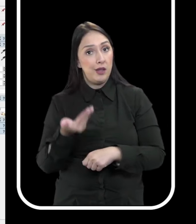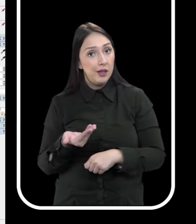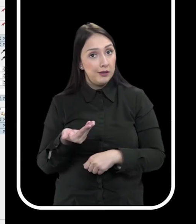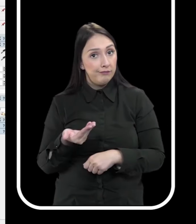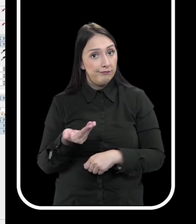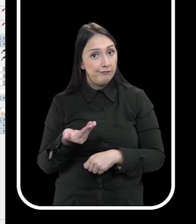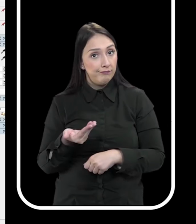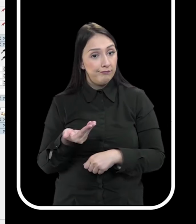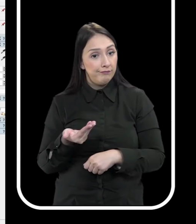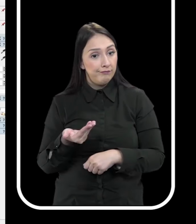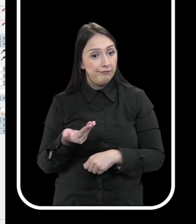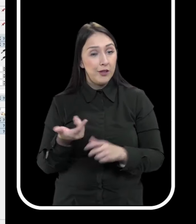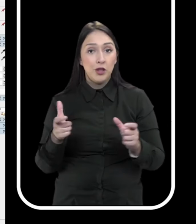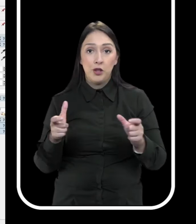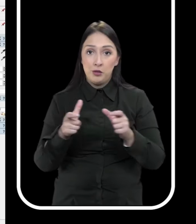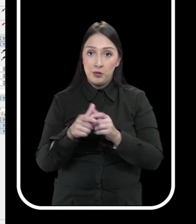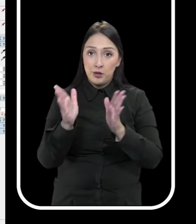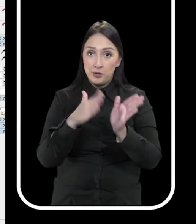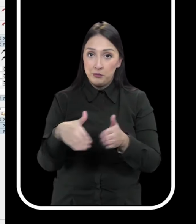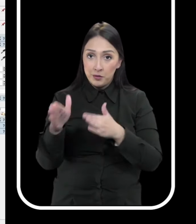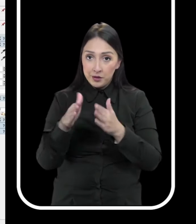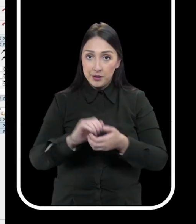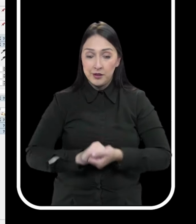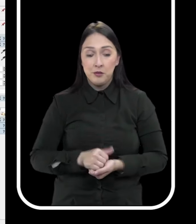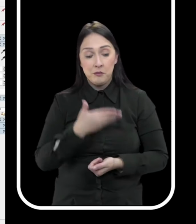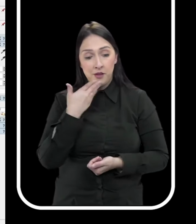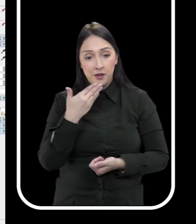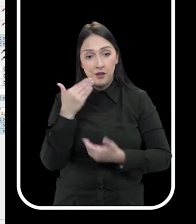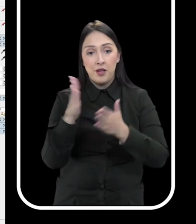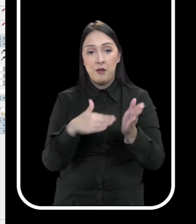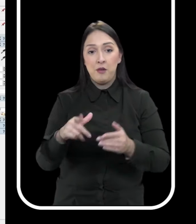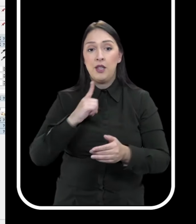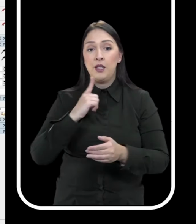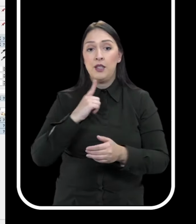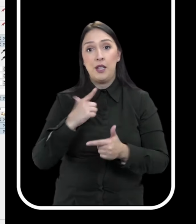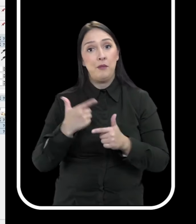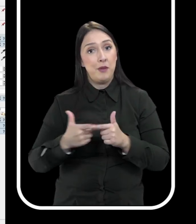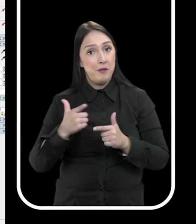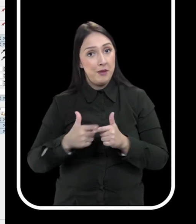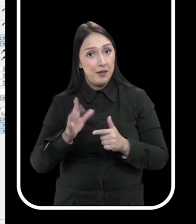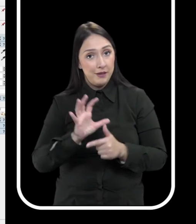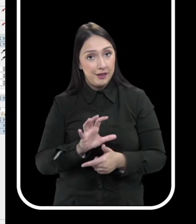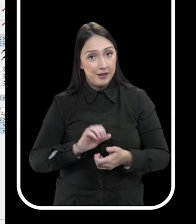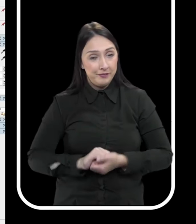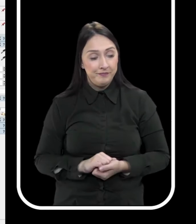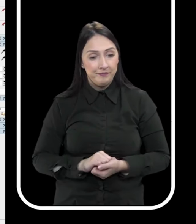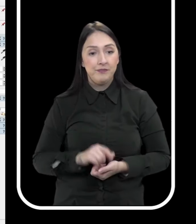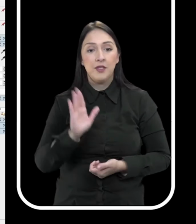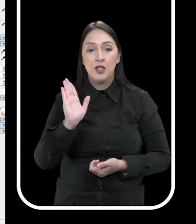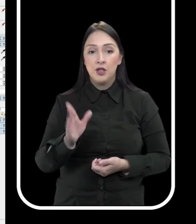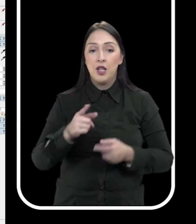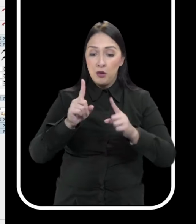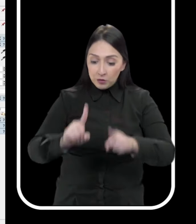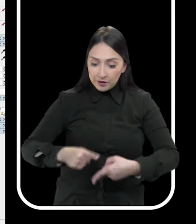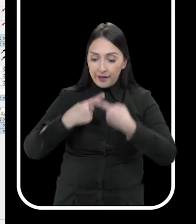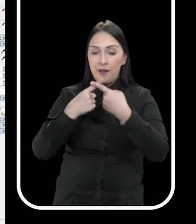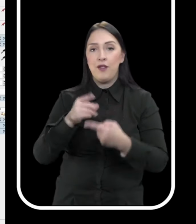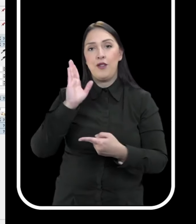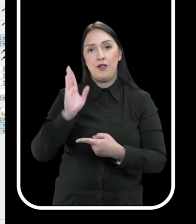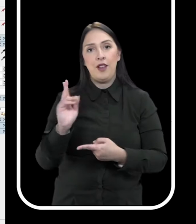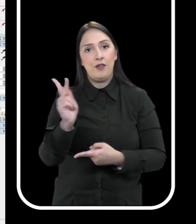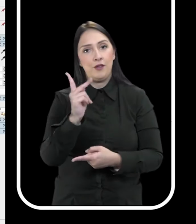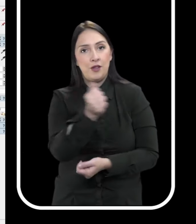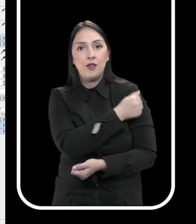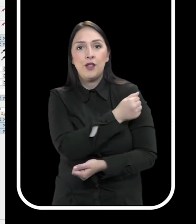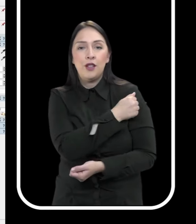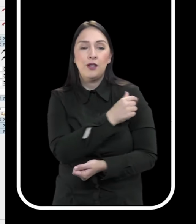aqui, ó, professor Carlos. Sim, otimizar o processo. Temos que otimizar esse processo. Está formando um gargalinho aqui. Tá? Então, esse já é o primeiro